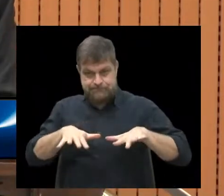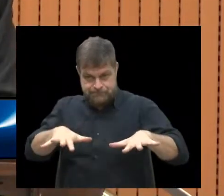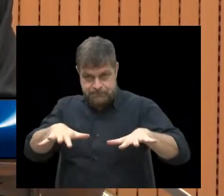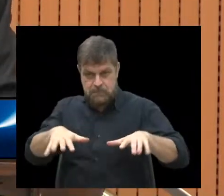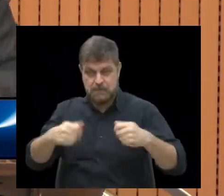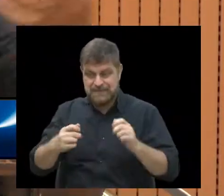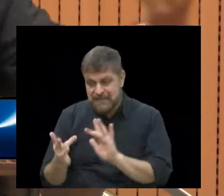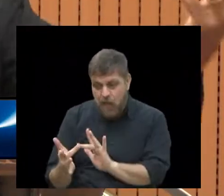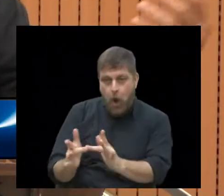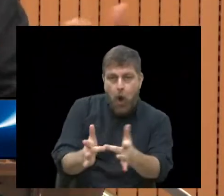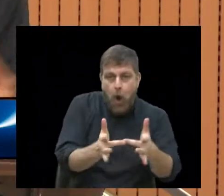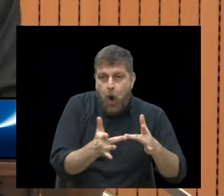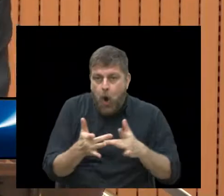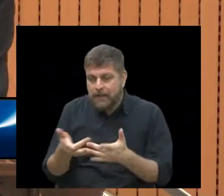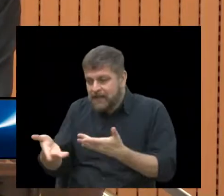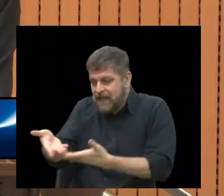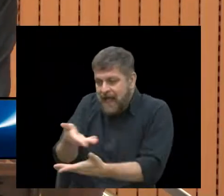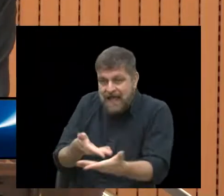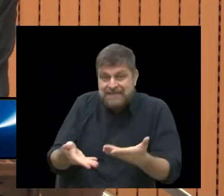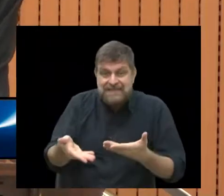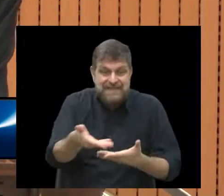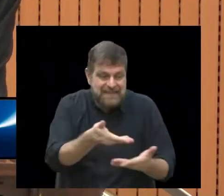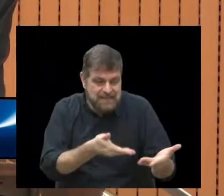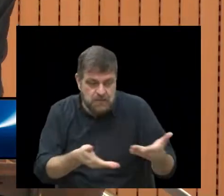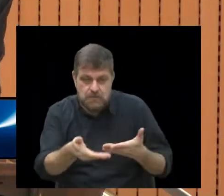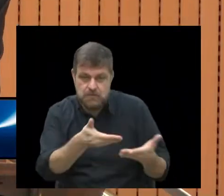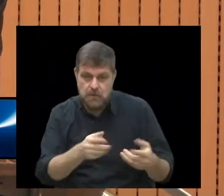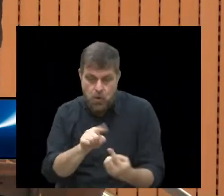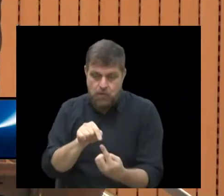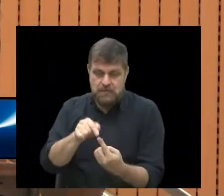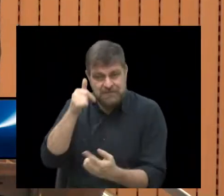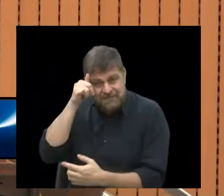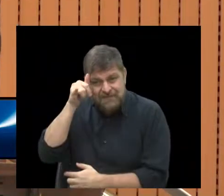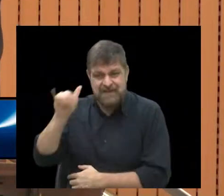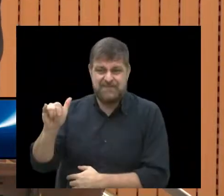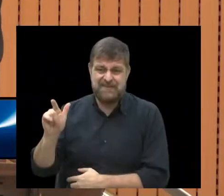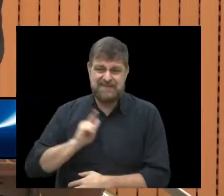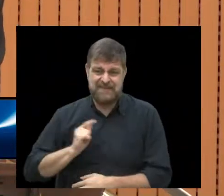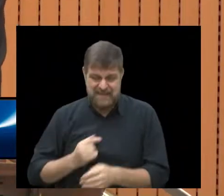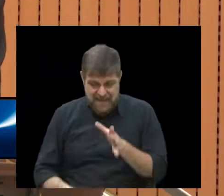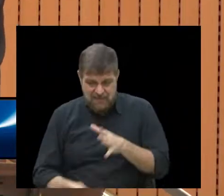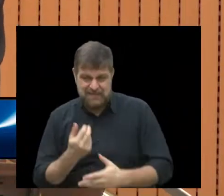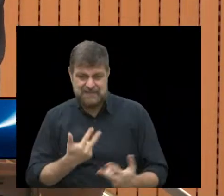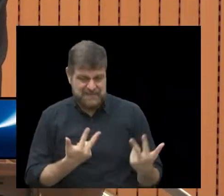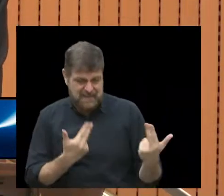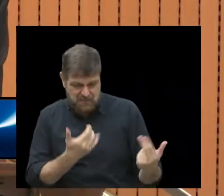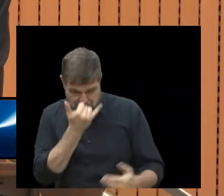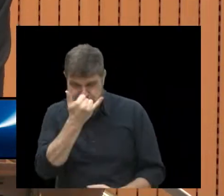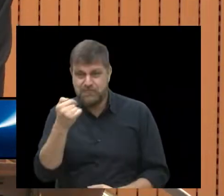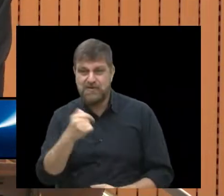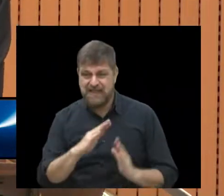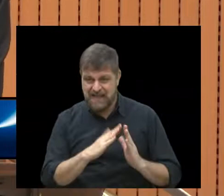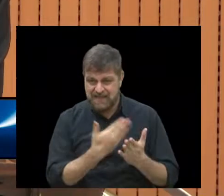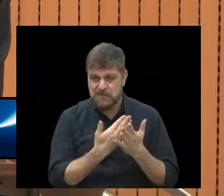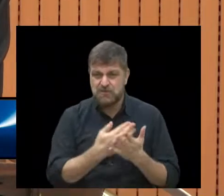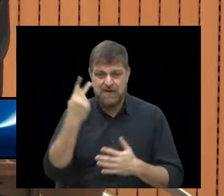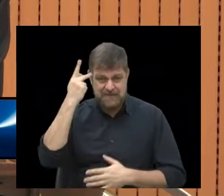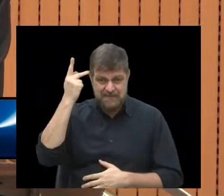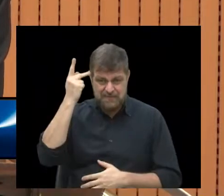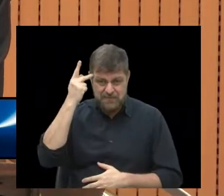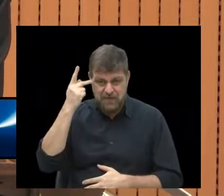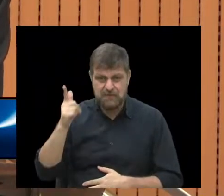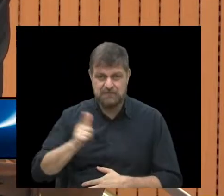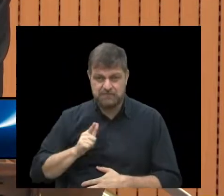pessoas, tem que mudar as relações para evitar esse tipo de atitude, estão se